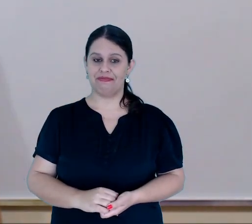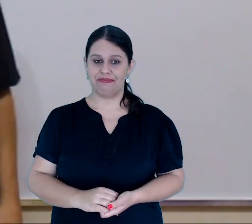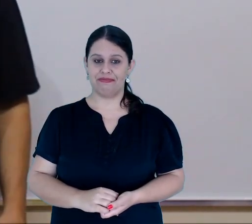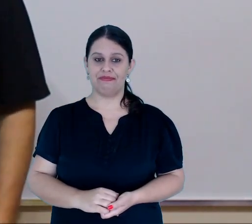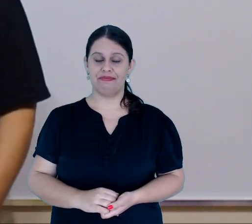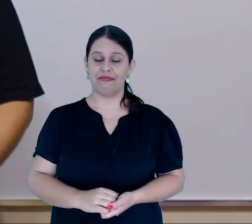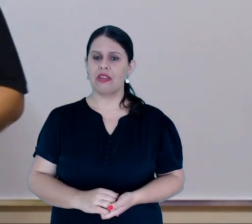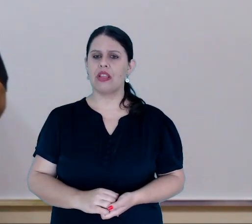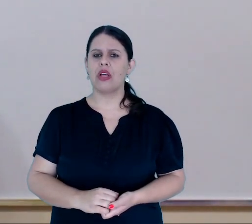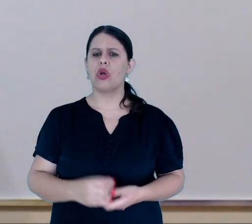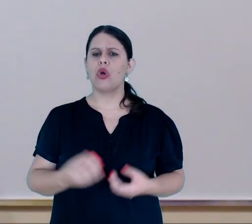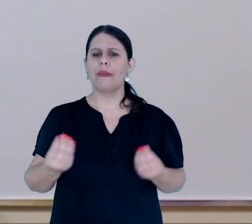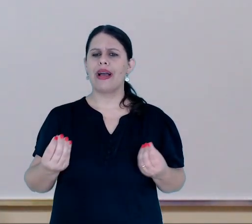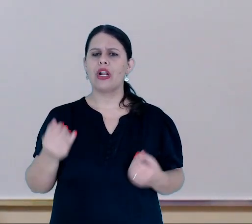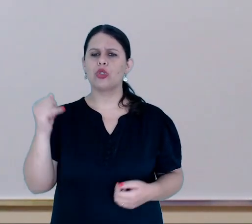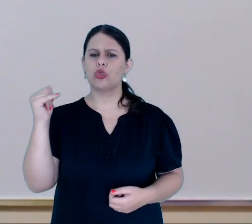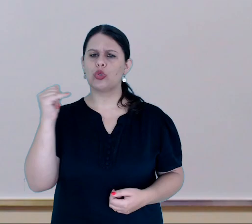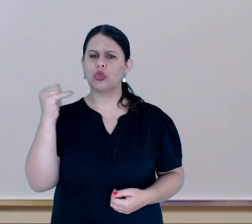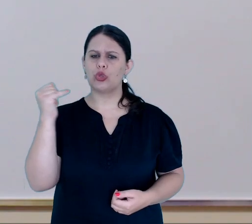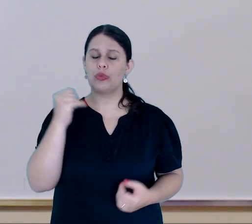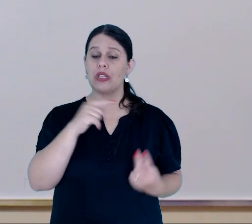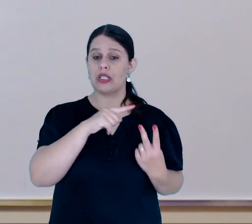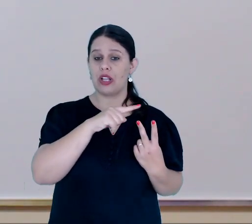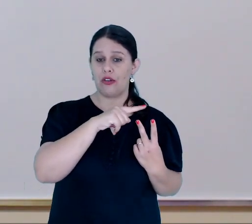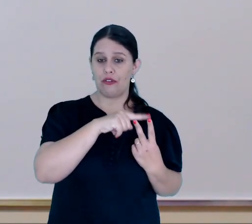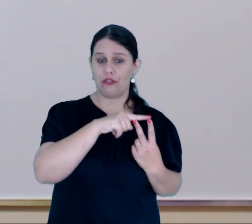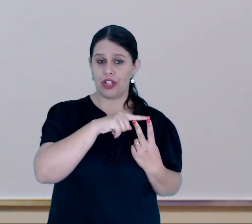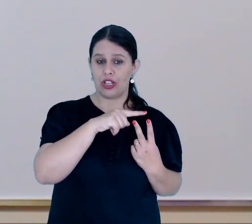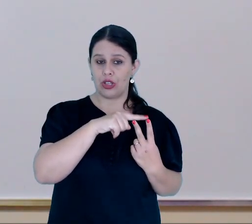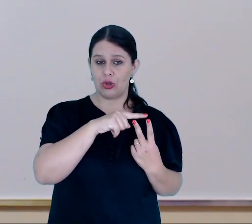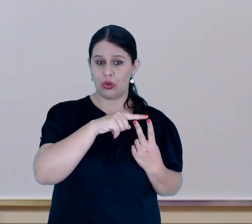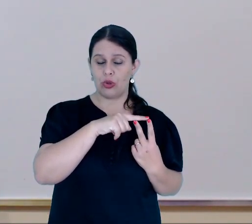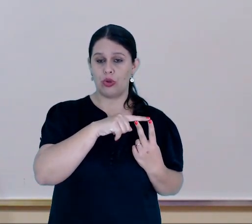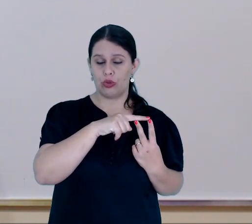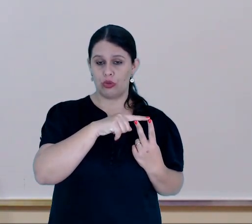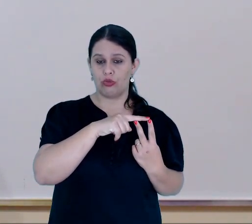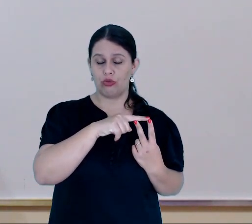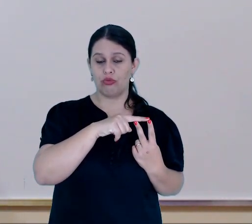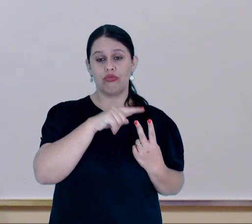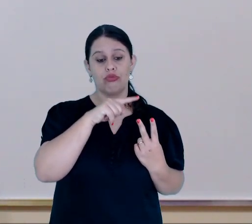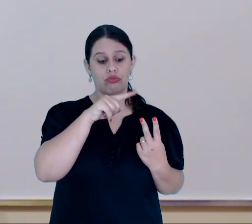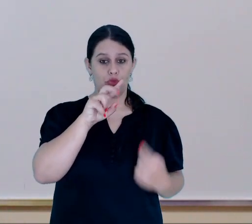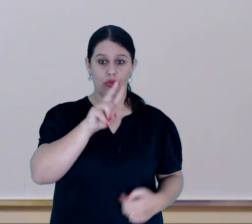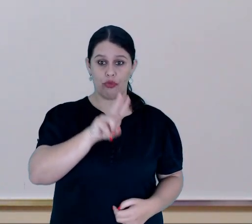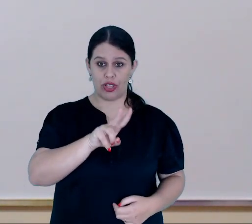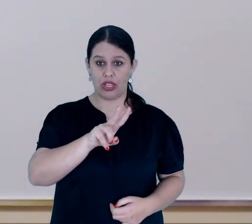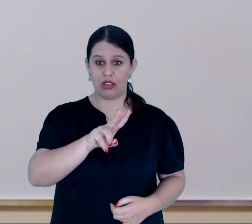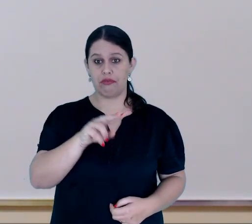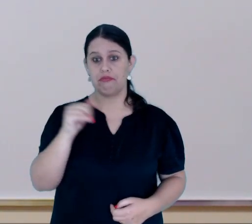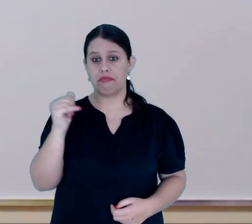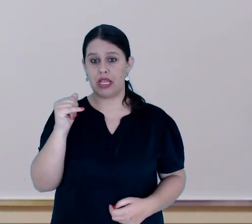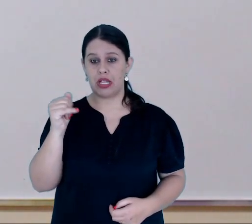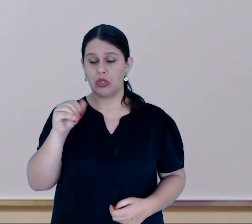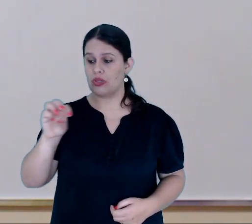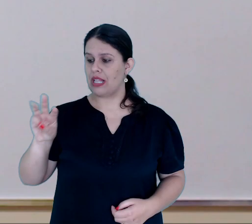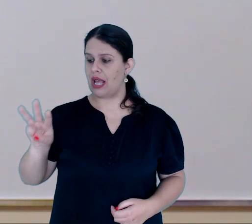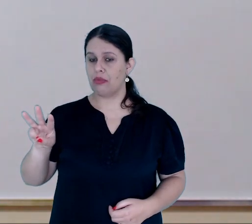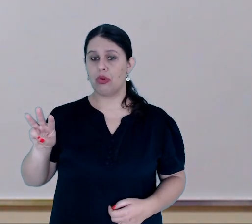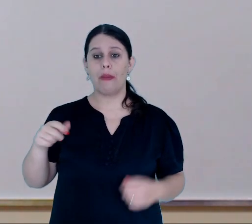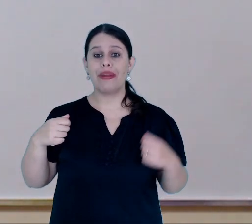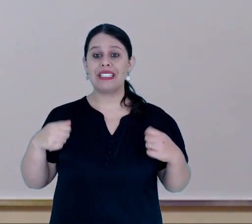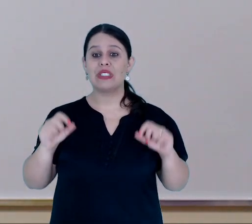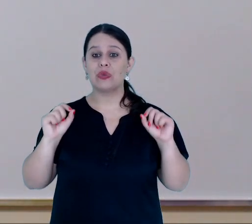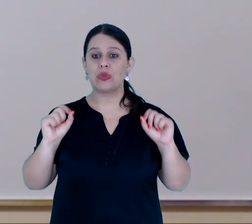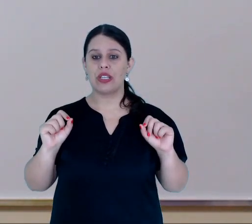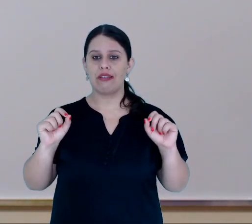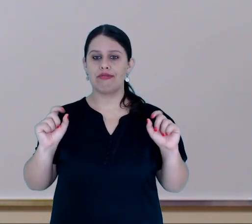Subtração de vetores Legal? Muito bem! Para subtrairmos o